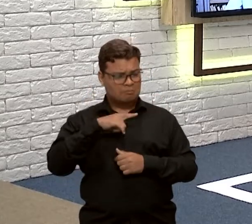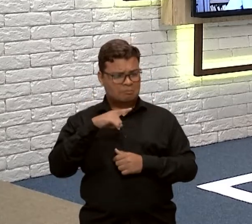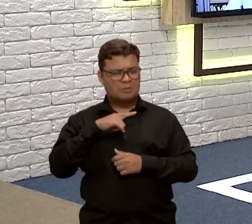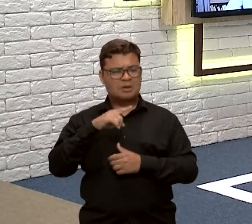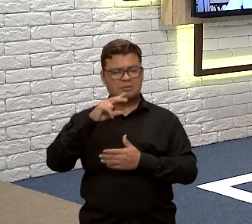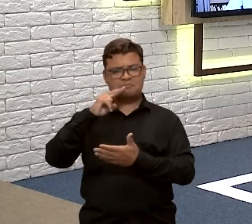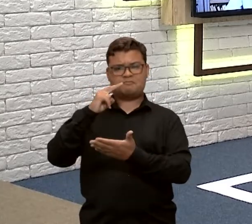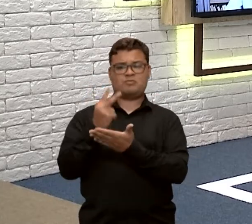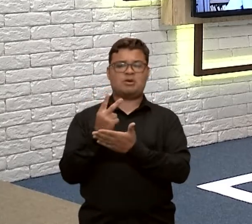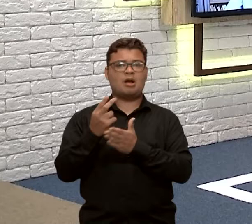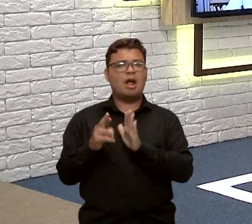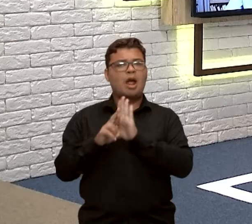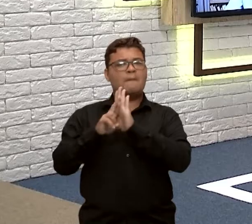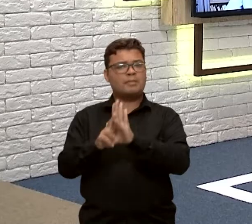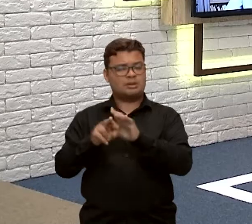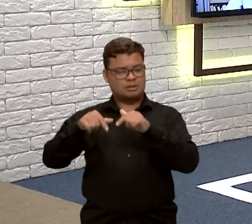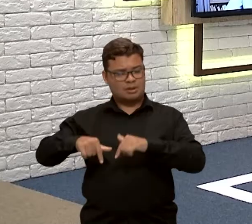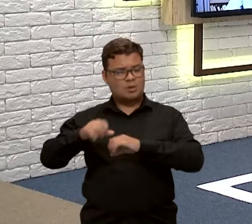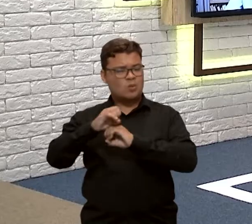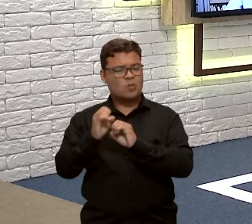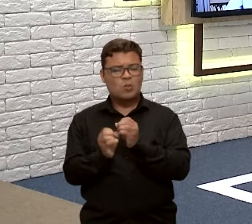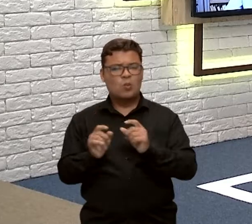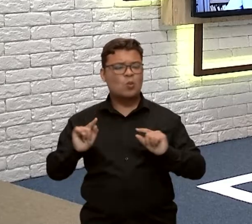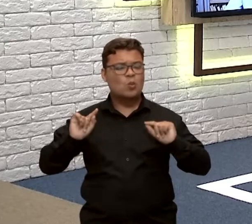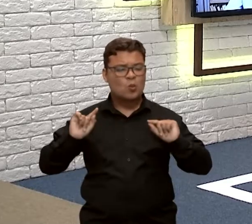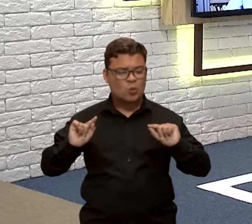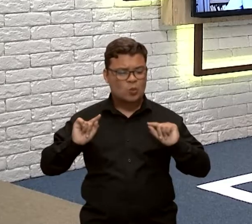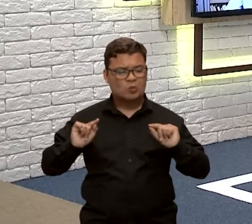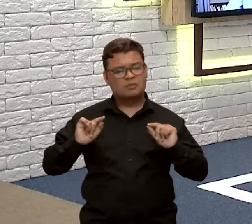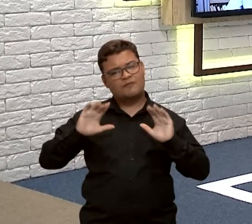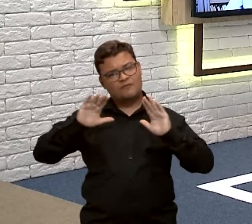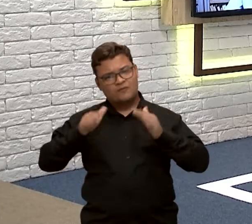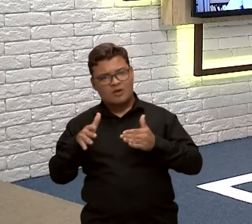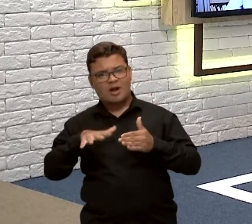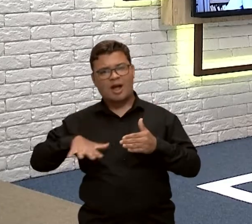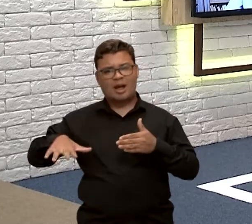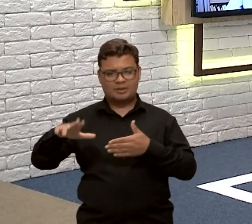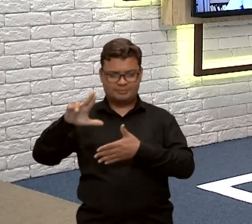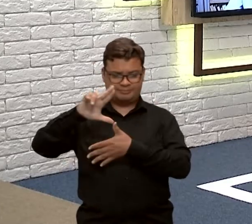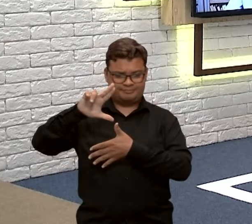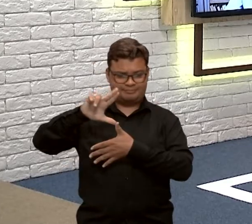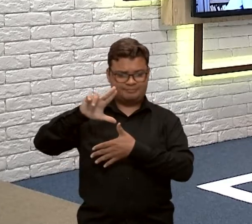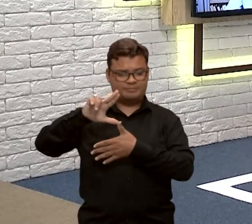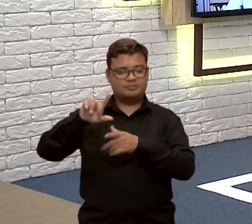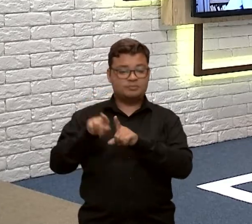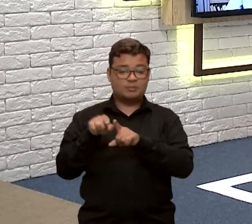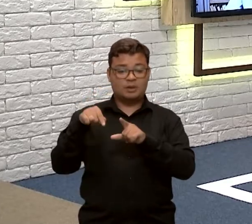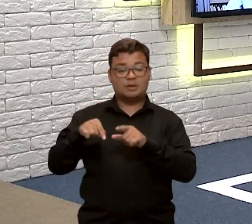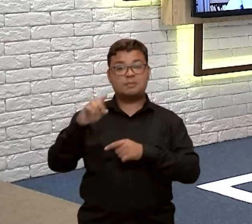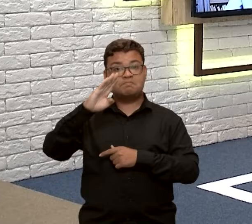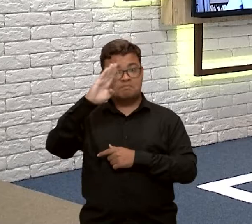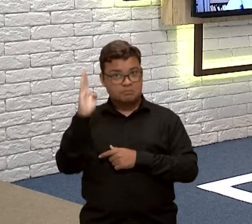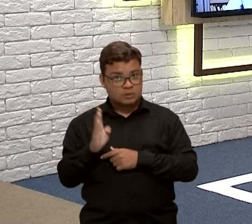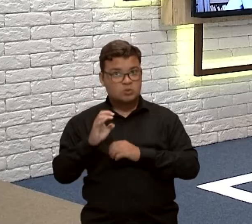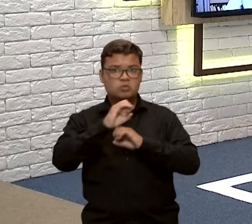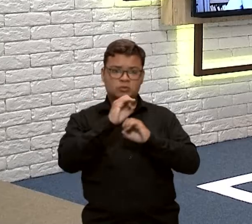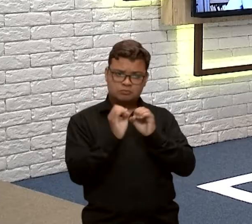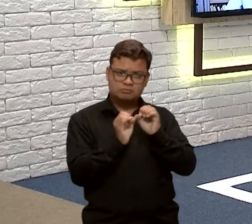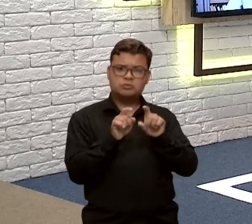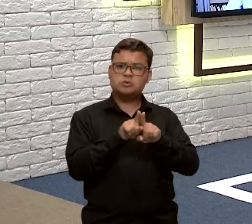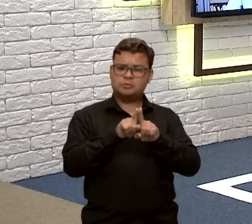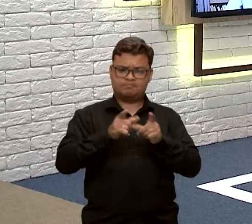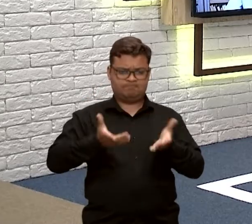pensando nesse contexto mais latino-americano, dentro do Brasil também é considerado uma das melhores instituições de